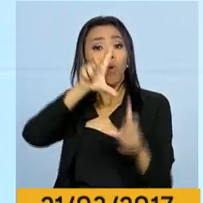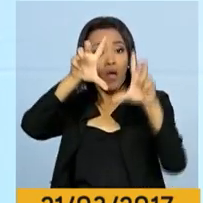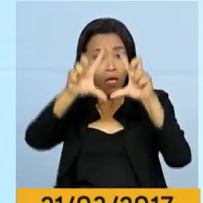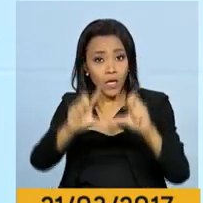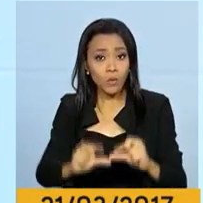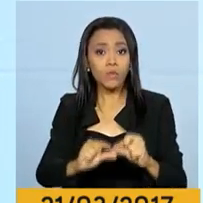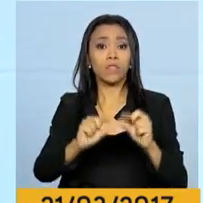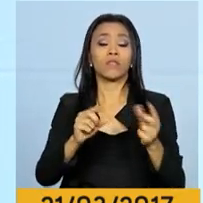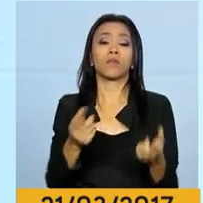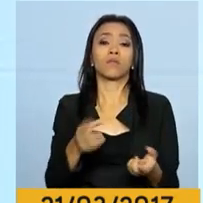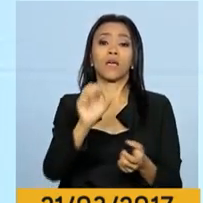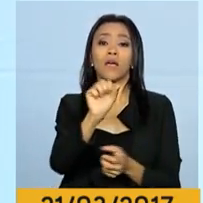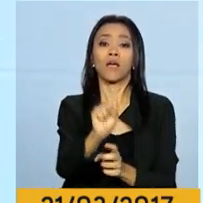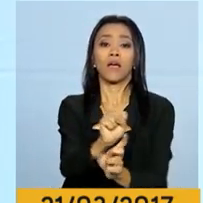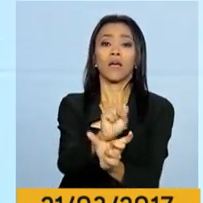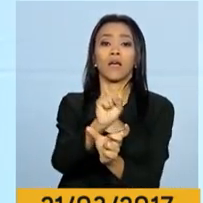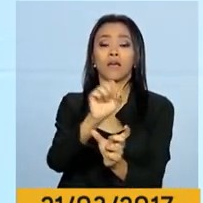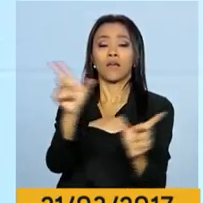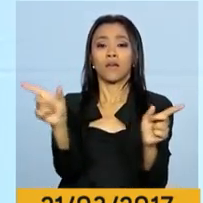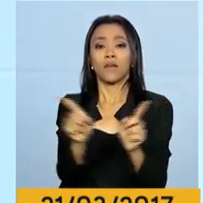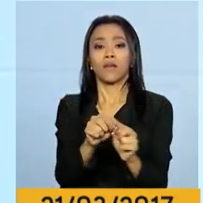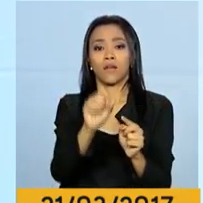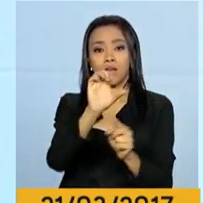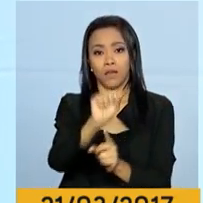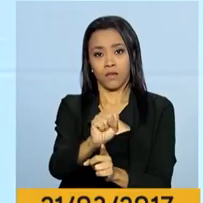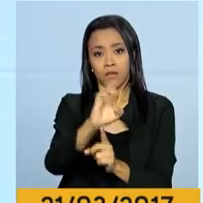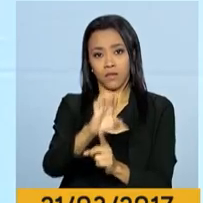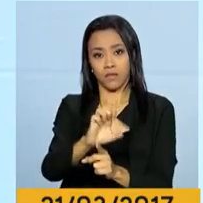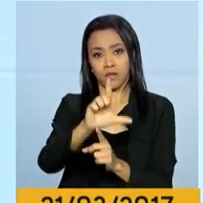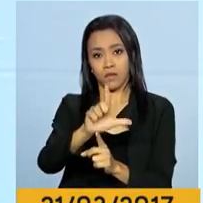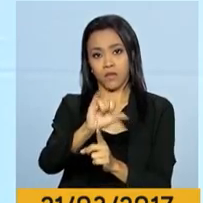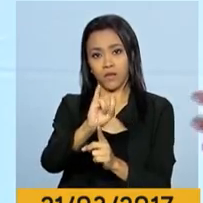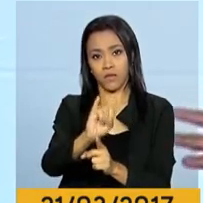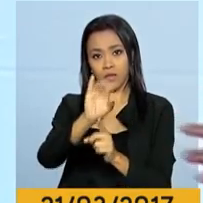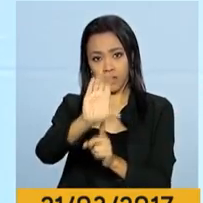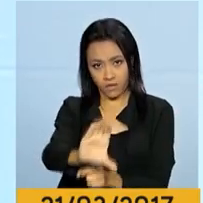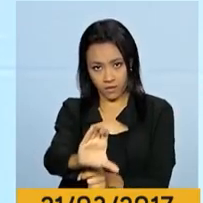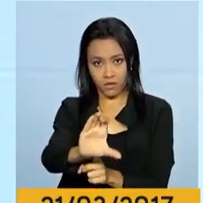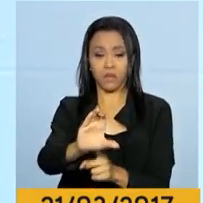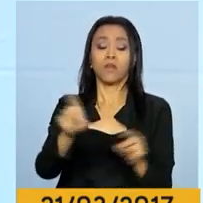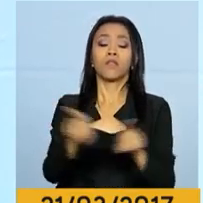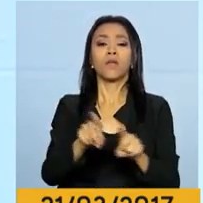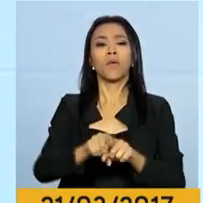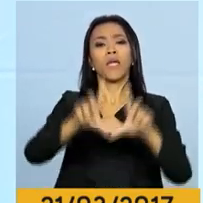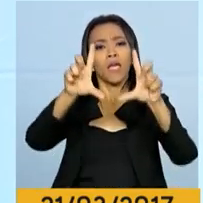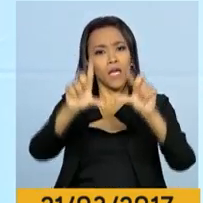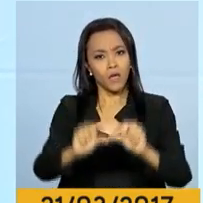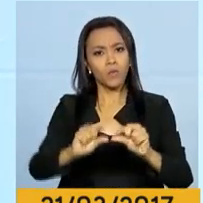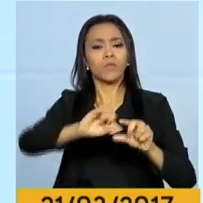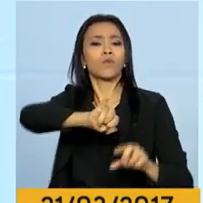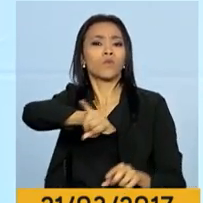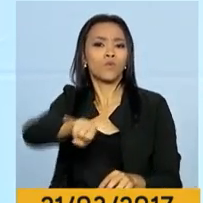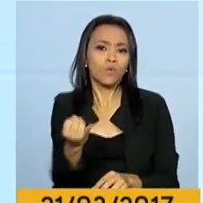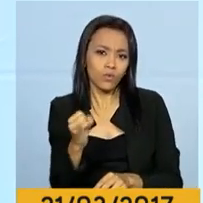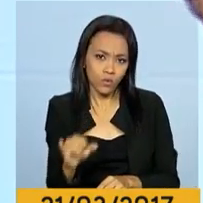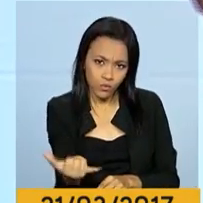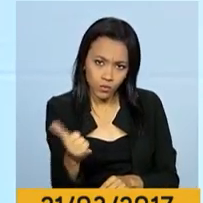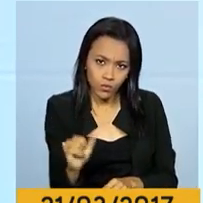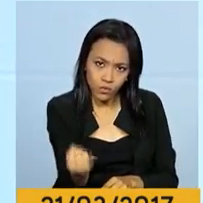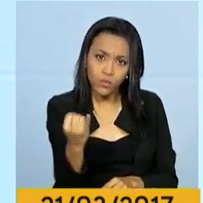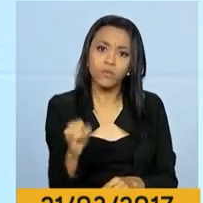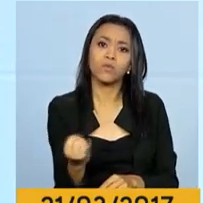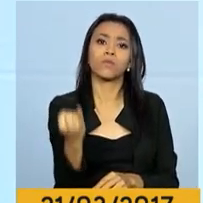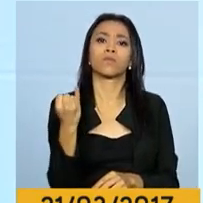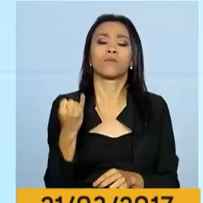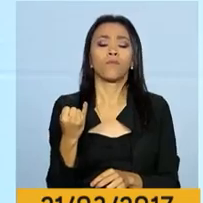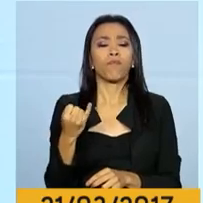Selic, que vem baixando, reduzindo-se sensivelmente, redução dos juros, naturalmente, anunciando-se,